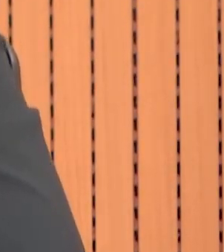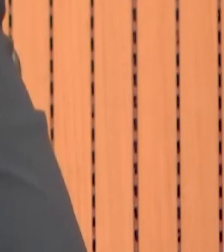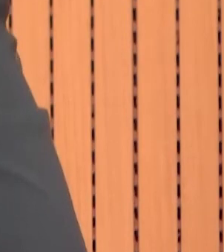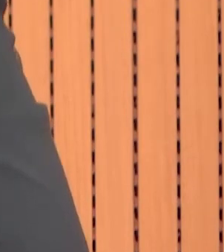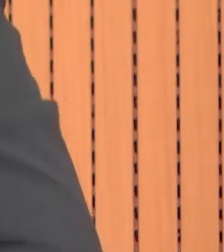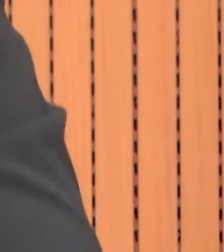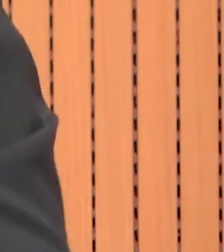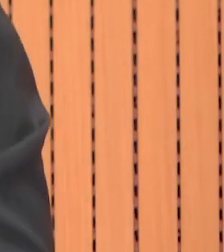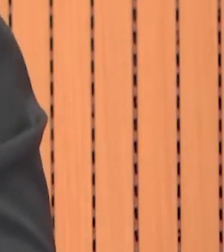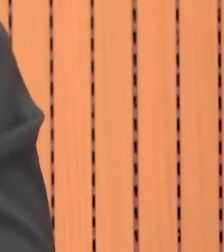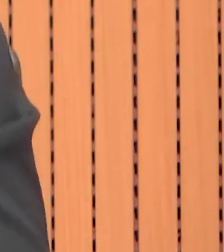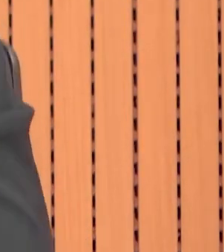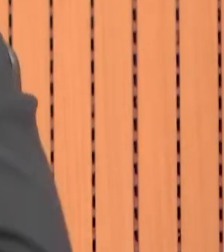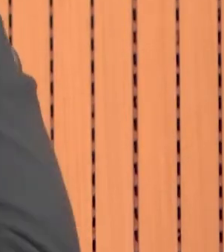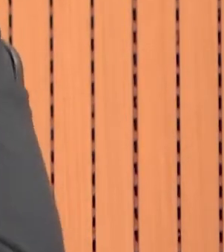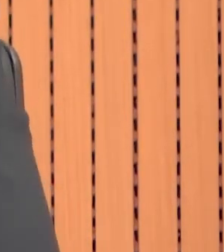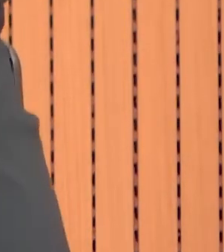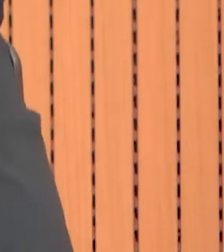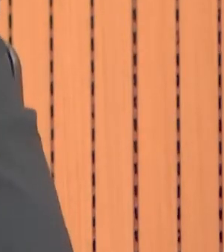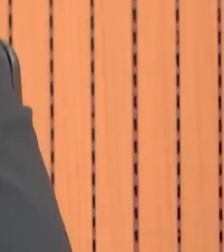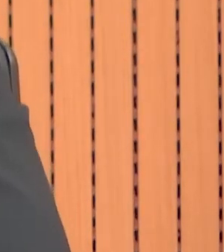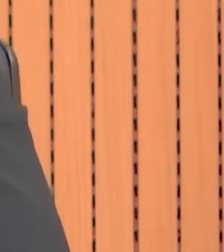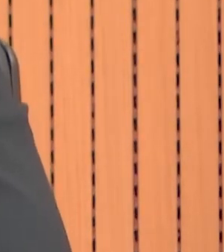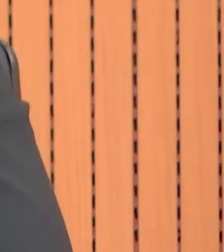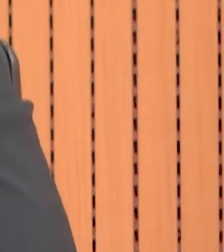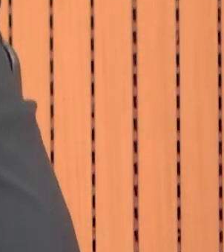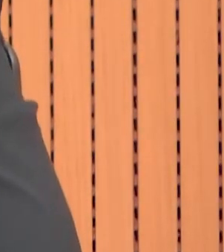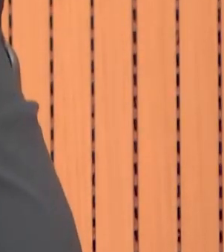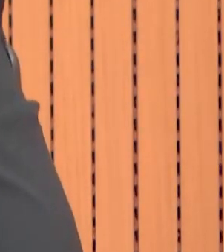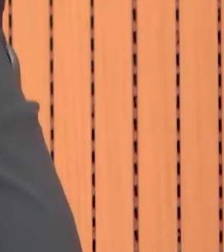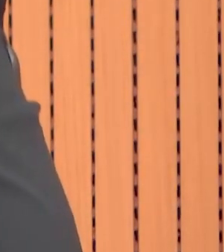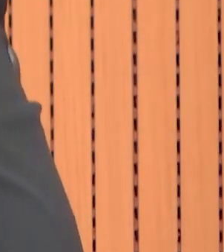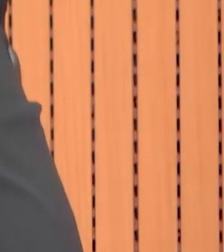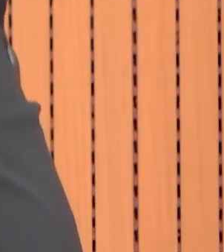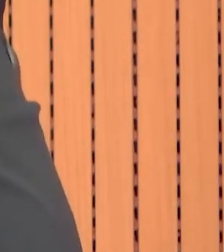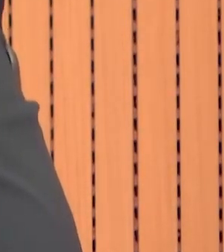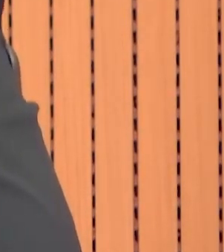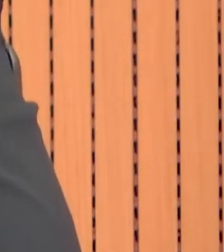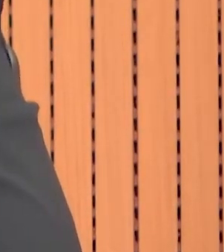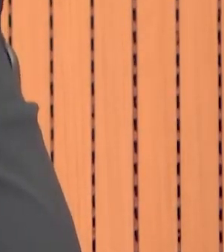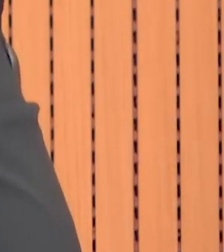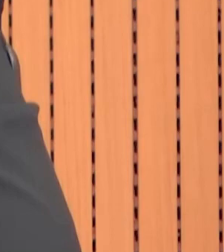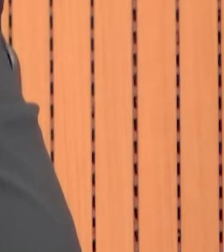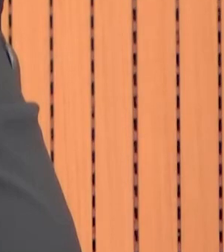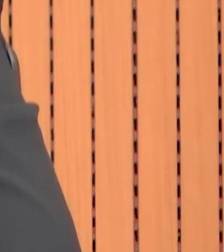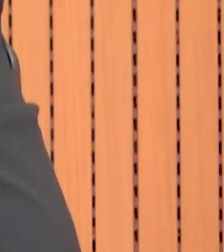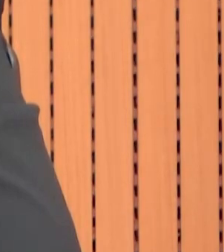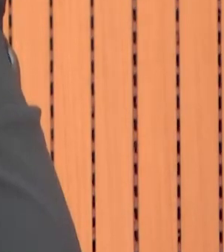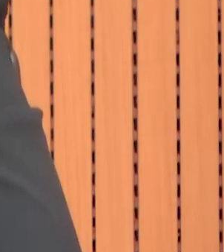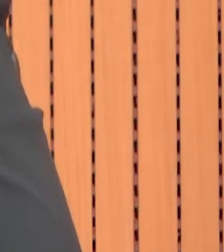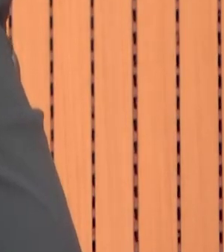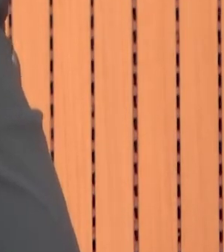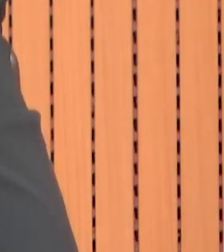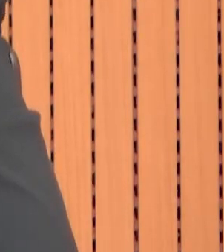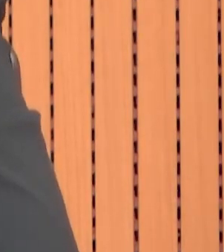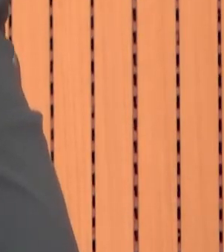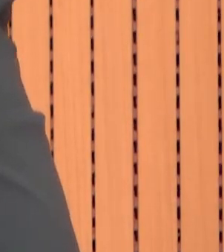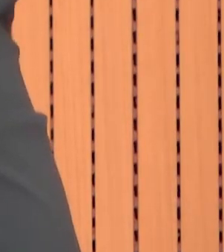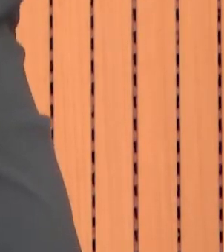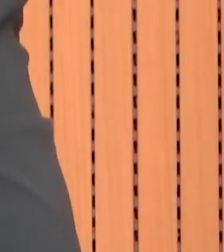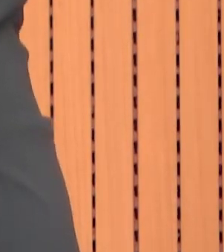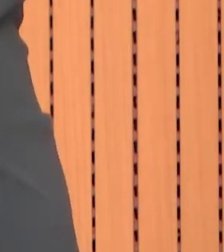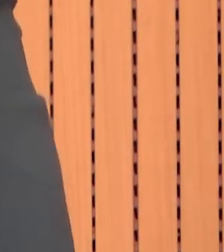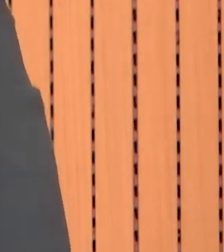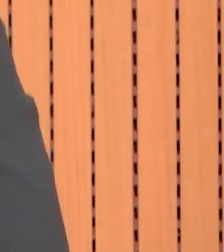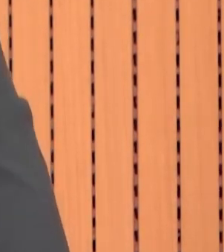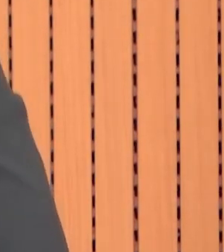tempo, o que nós estamos fazendo mais? Nós estamos iniciando um processo de chamamento público para a UPA Anchieta Metropolitana, para repor